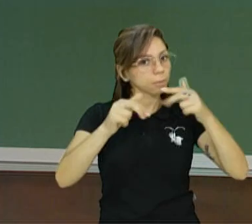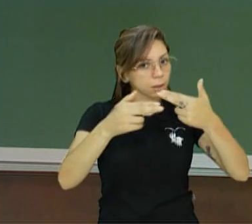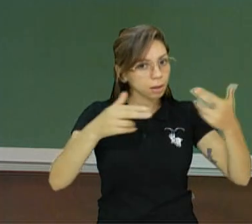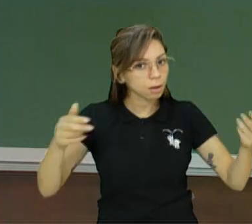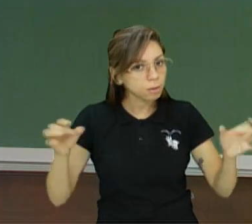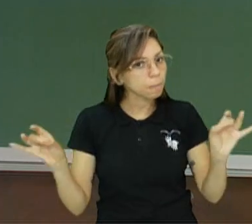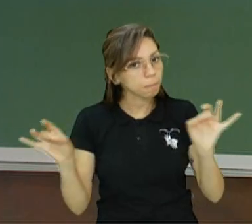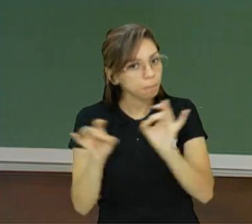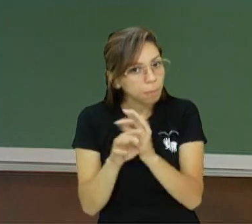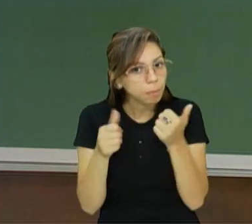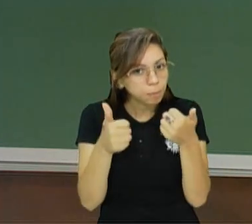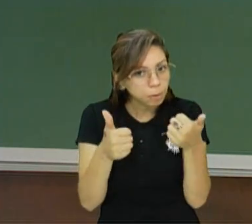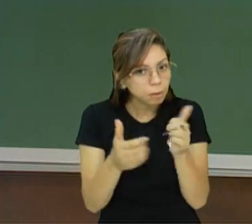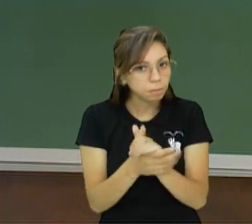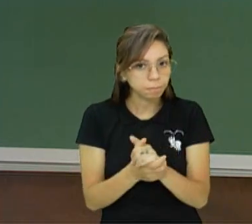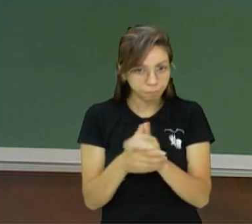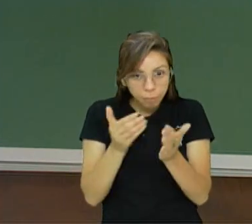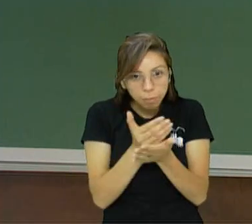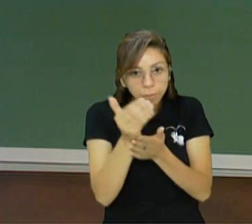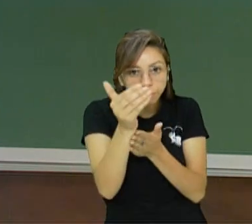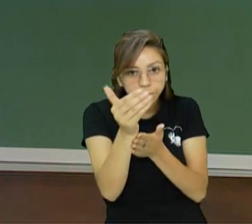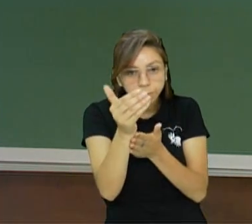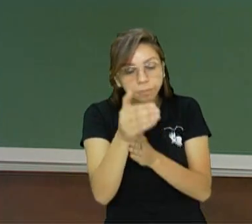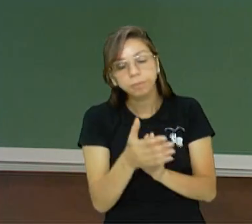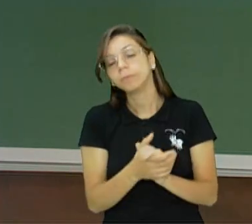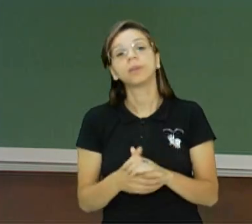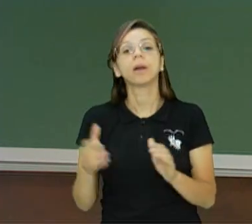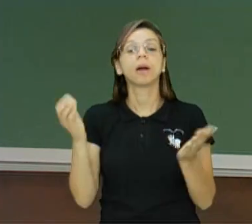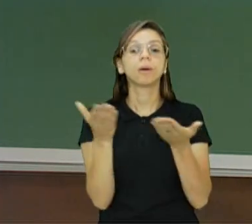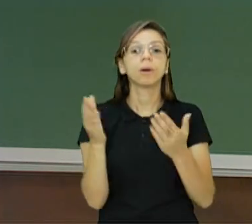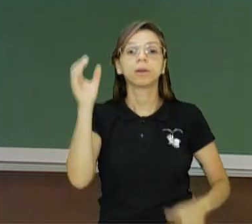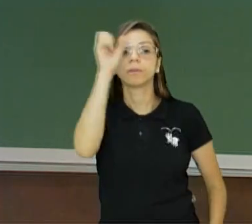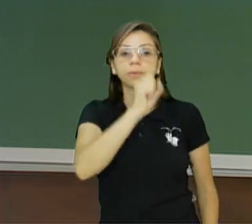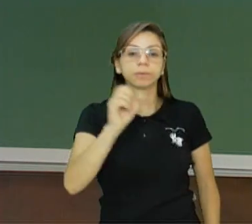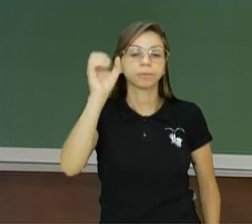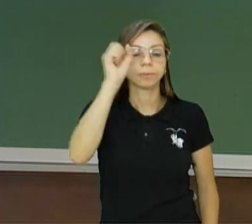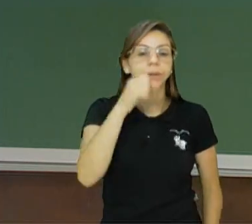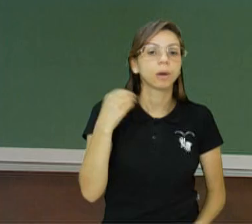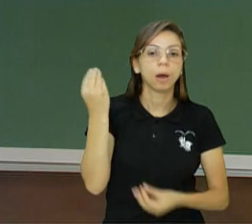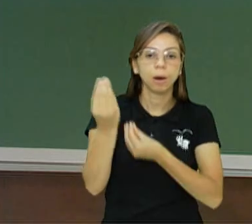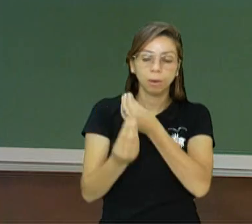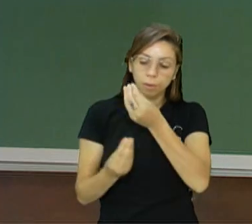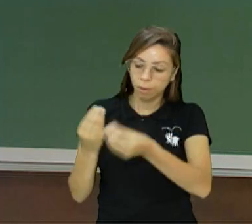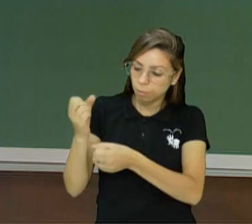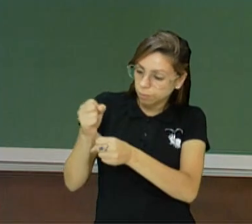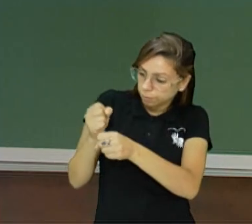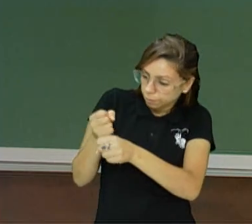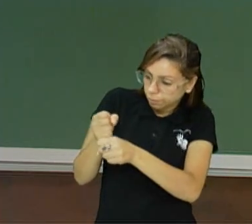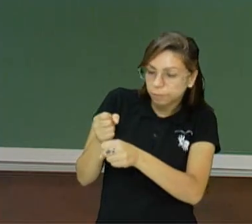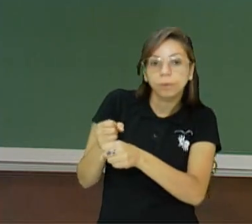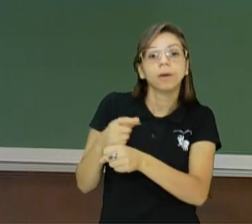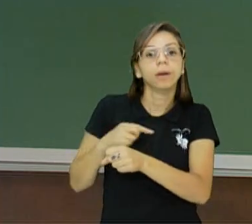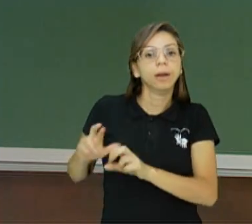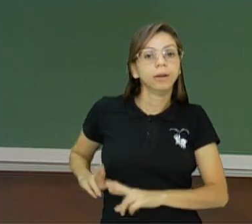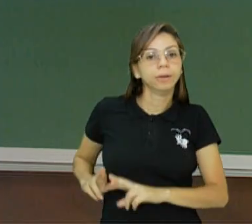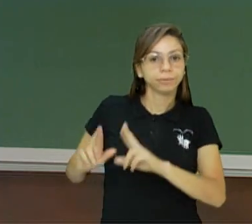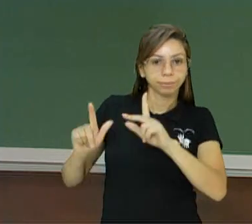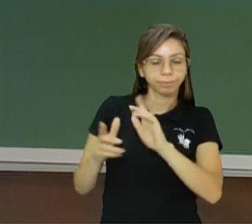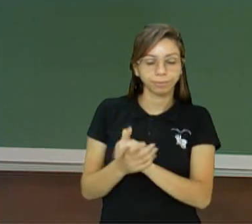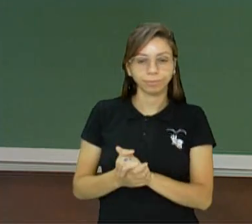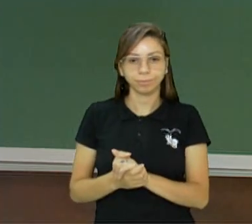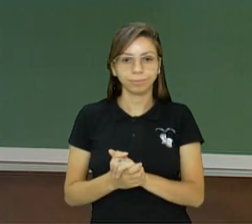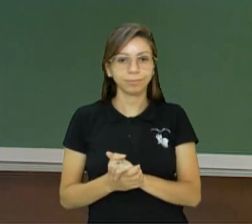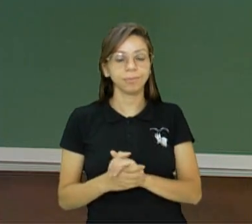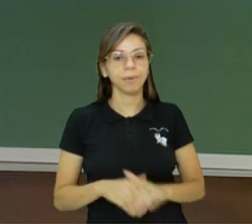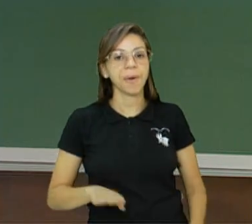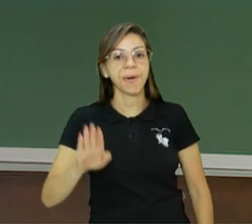hein? Vamos começar? Porque agora nós vamos aprender a montar o sólido geométrico de uma forma diferente. Lembram que eu prometi para